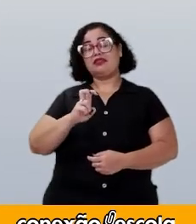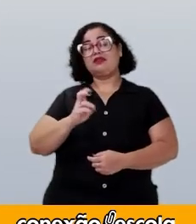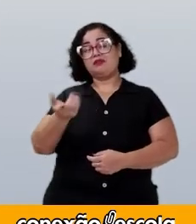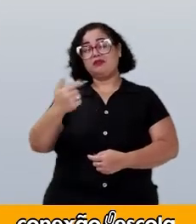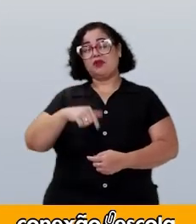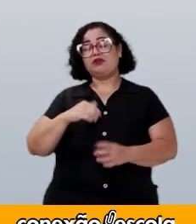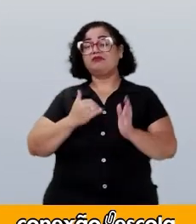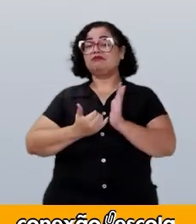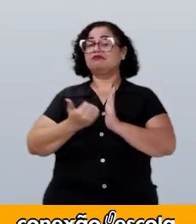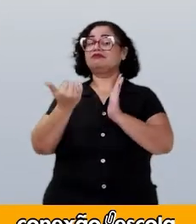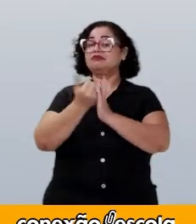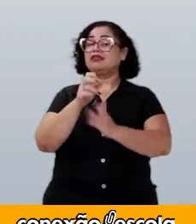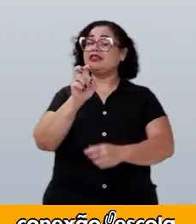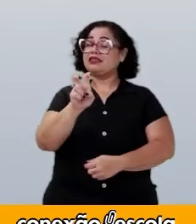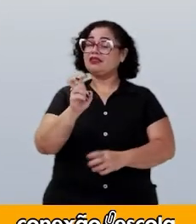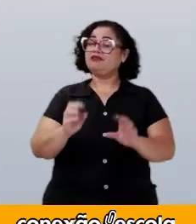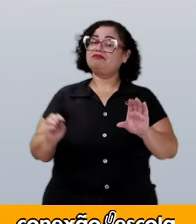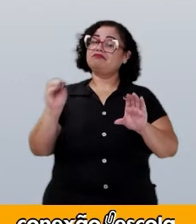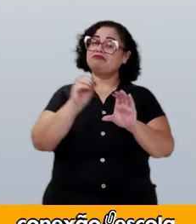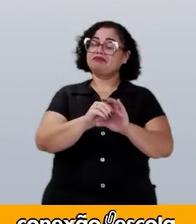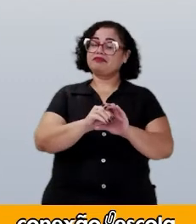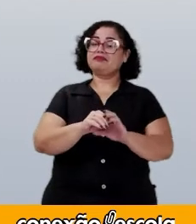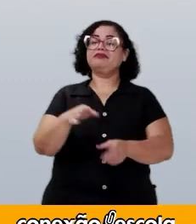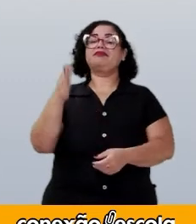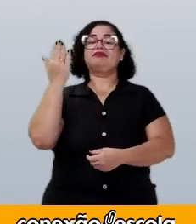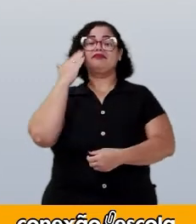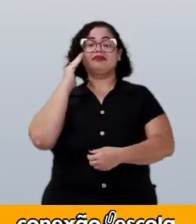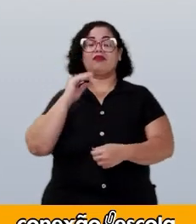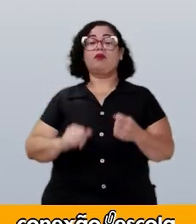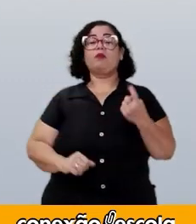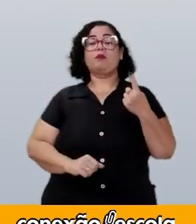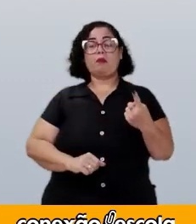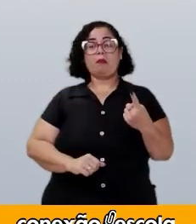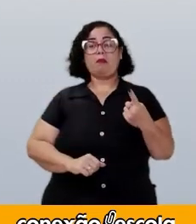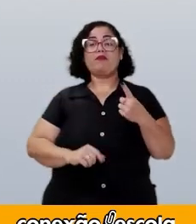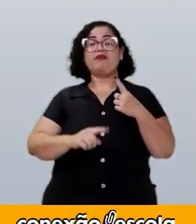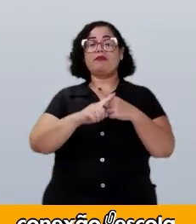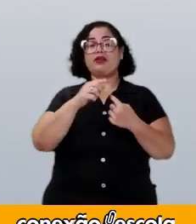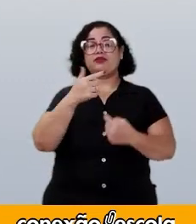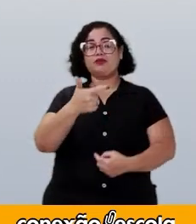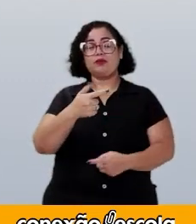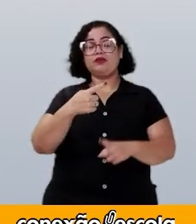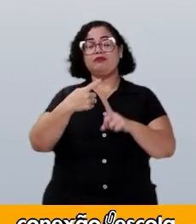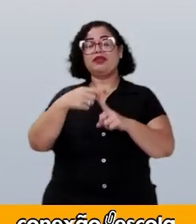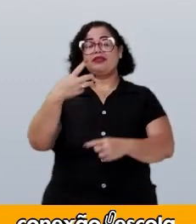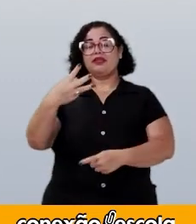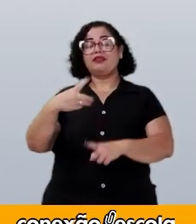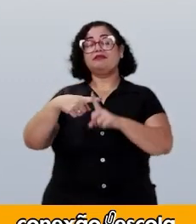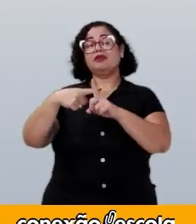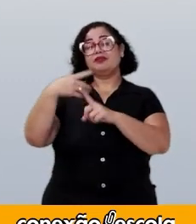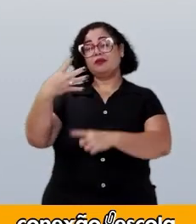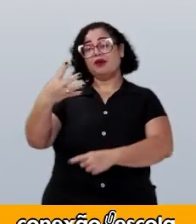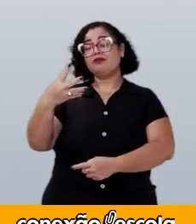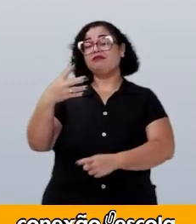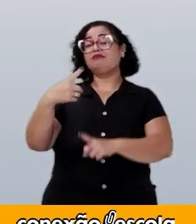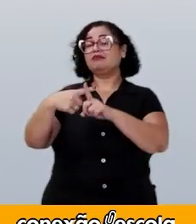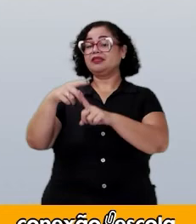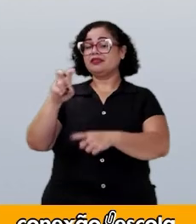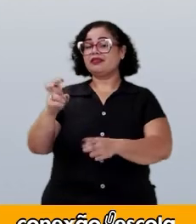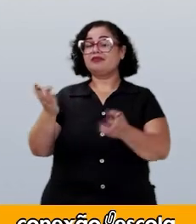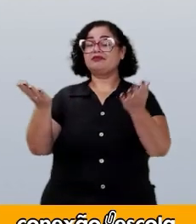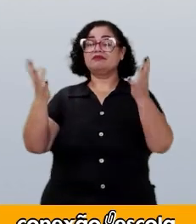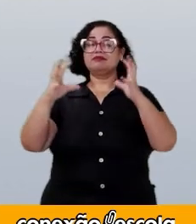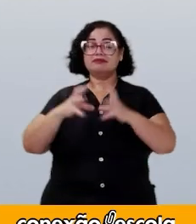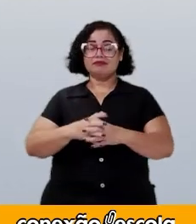devo aumentar 5 unidades. Então, seria 1 mais 2 mais 3 mais 4 mais 5,